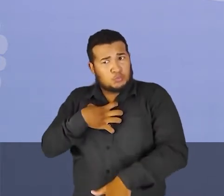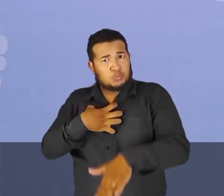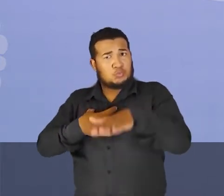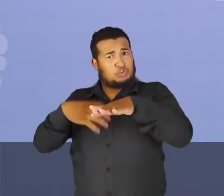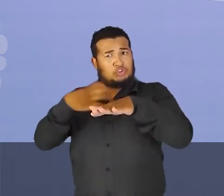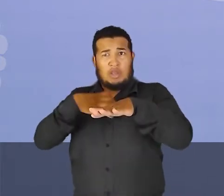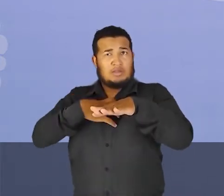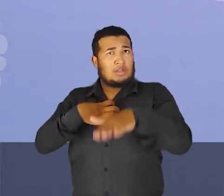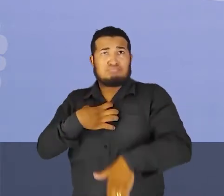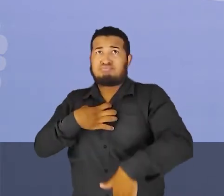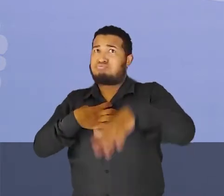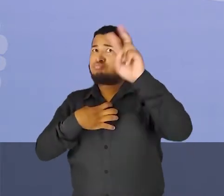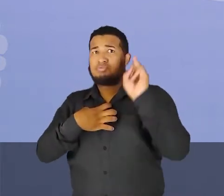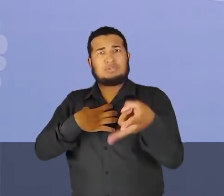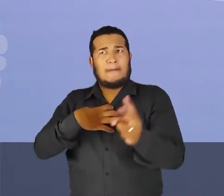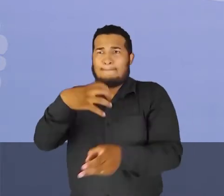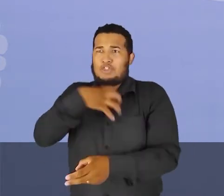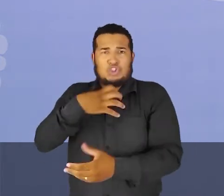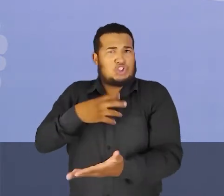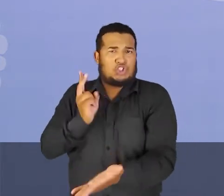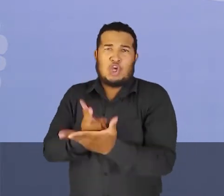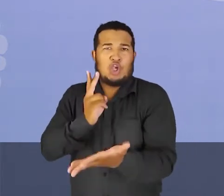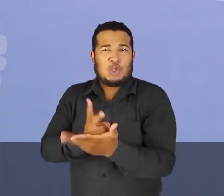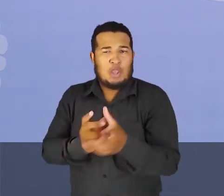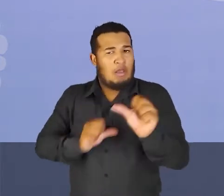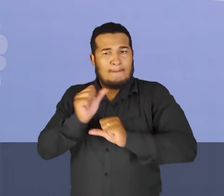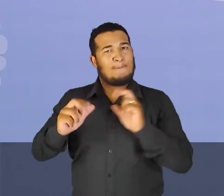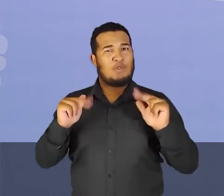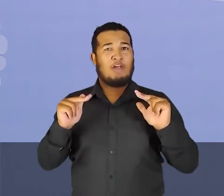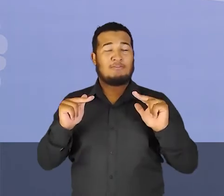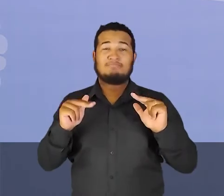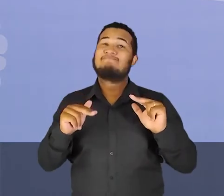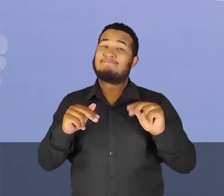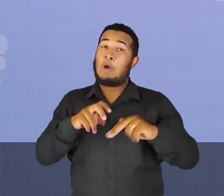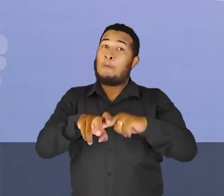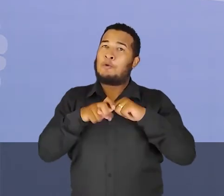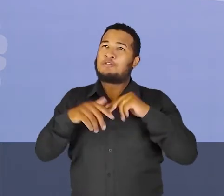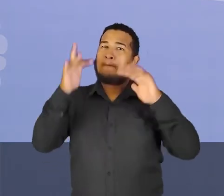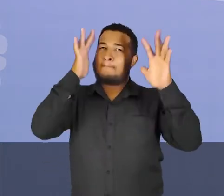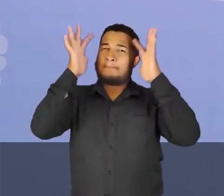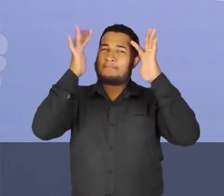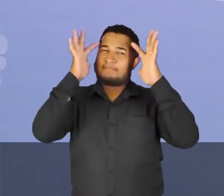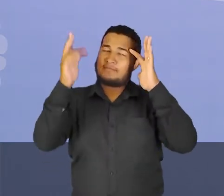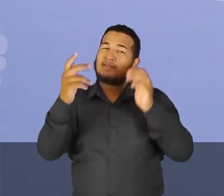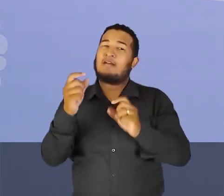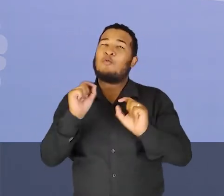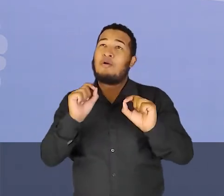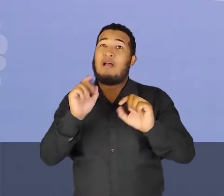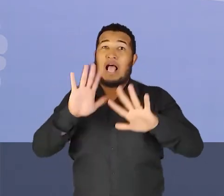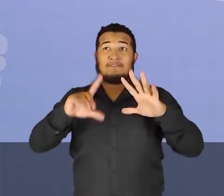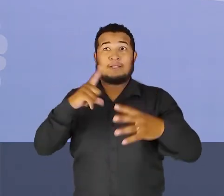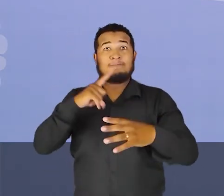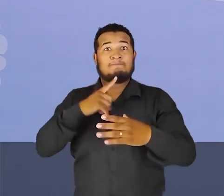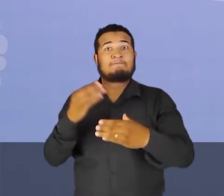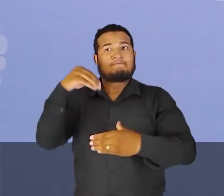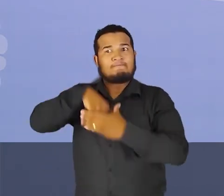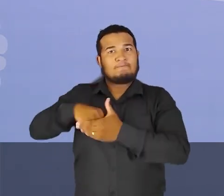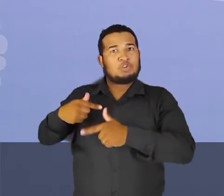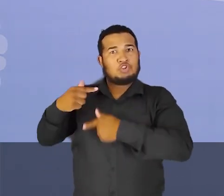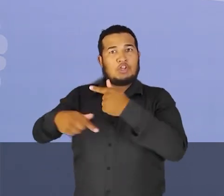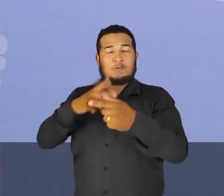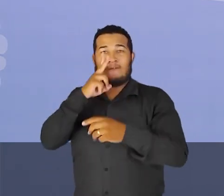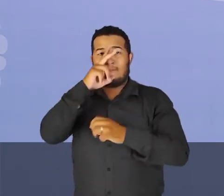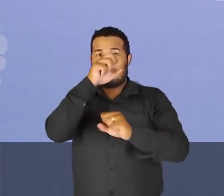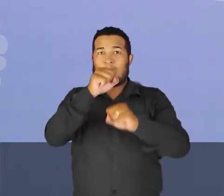cresci assim e eu vou ser sempre assim. E aí, esse tipo de pensamento, muitas vezes, está muito presente em